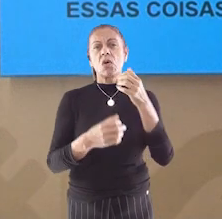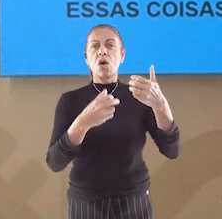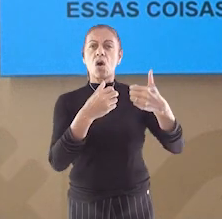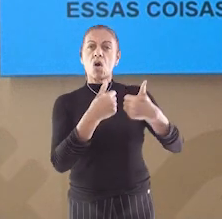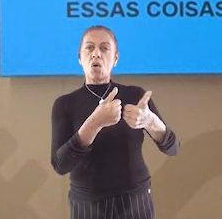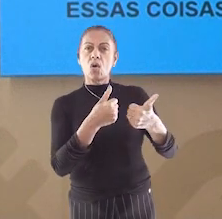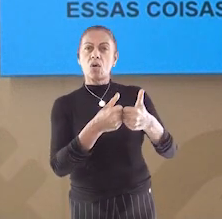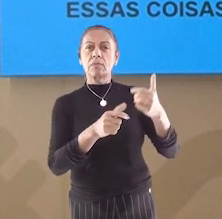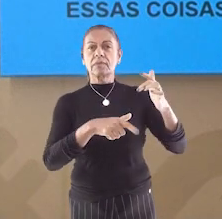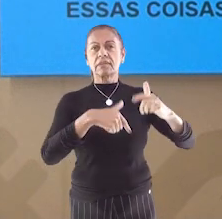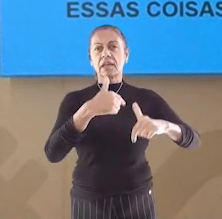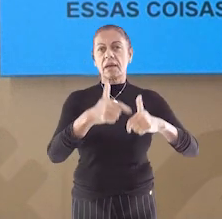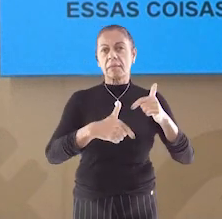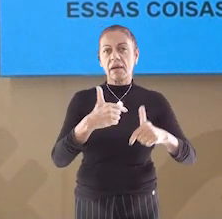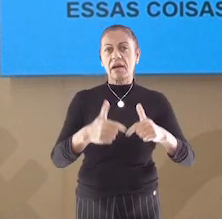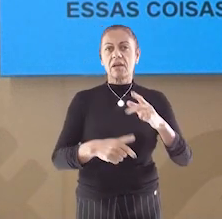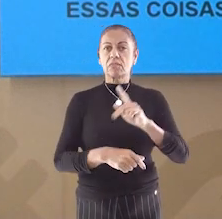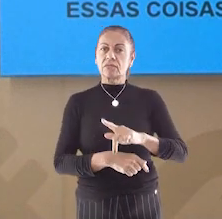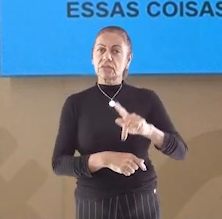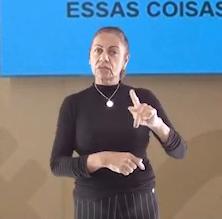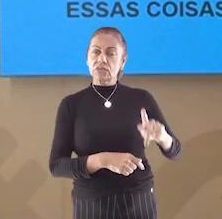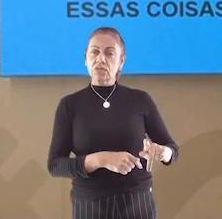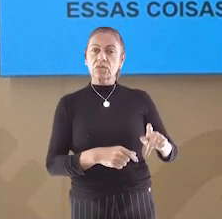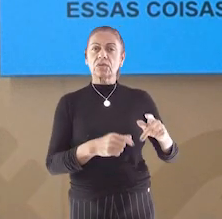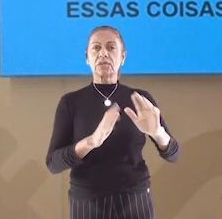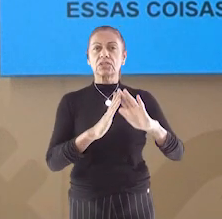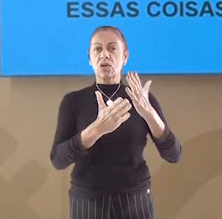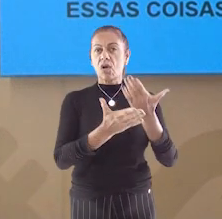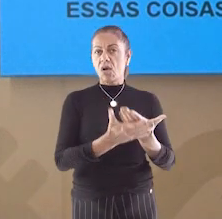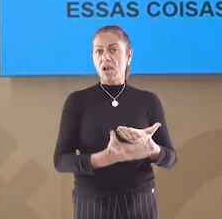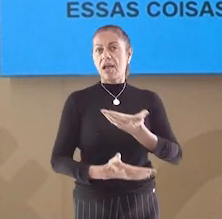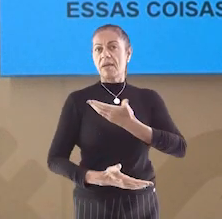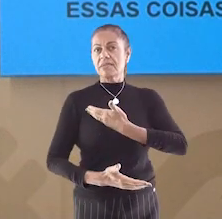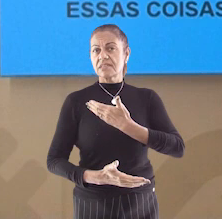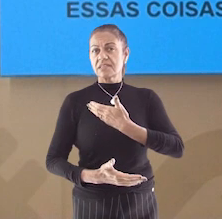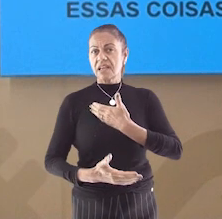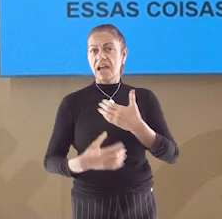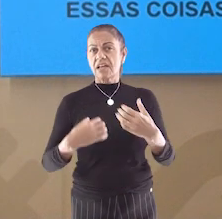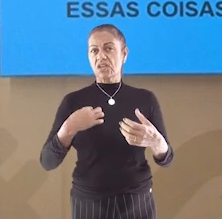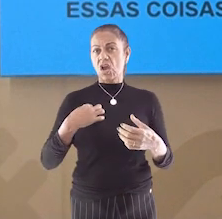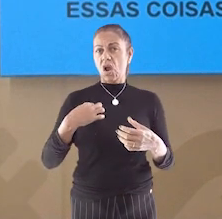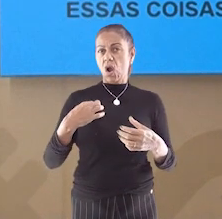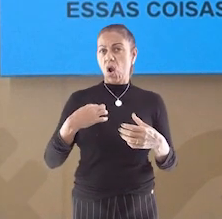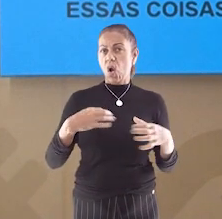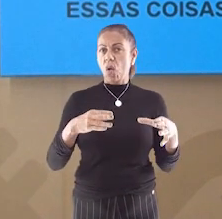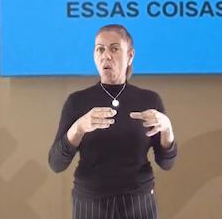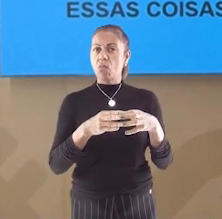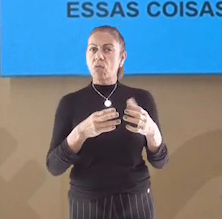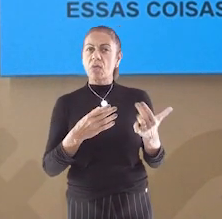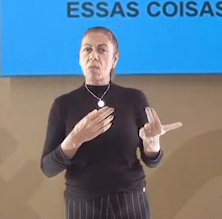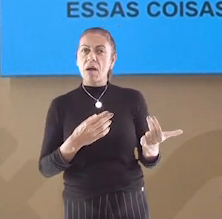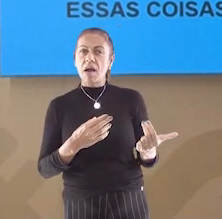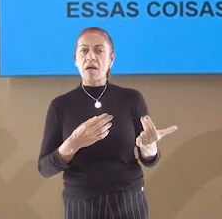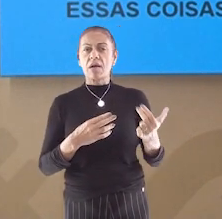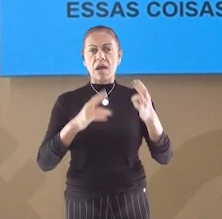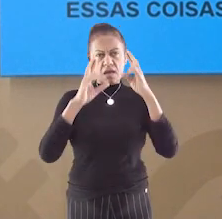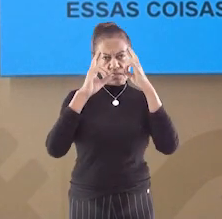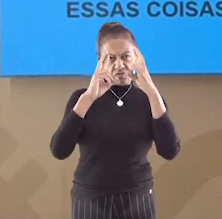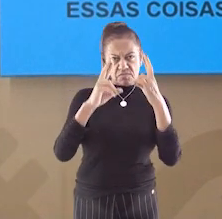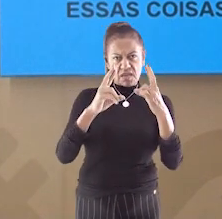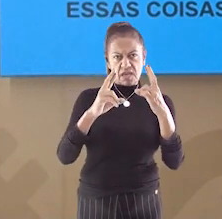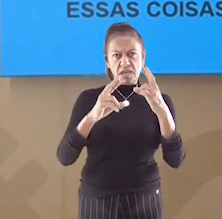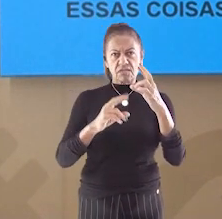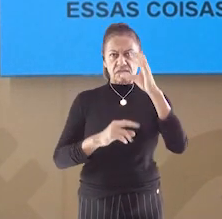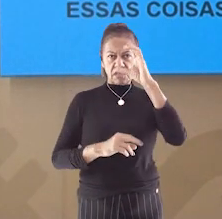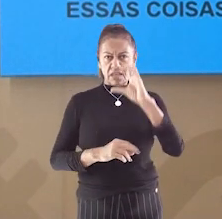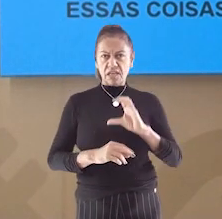Ônibus, trabalho, professor, escola, amizade, uniforme, respeito,